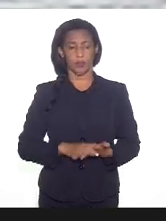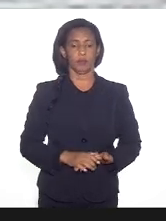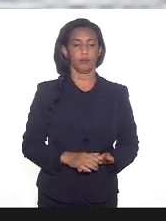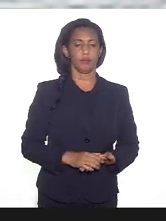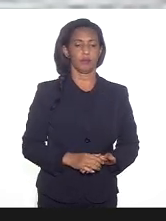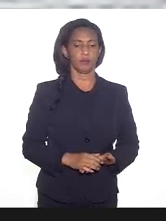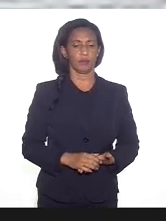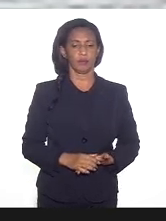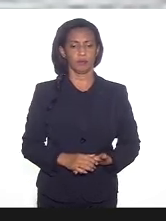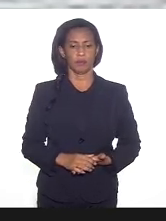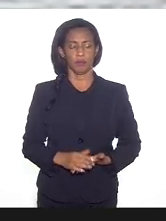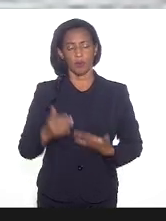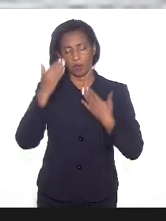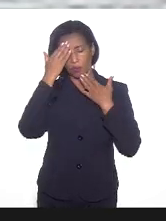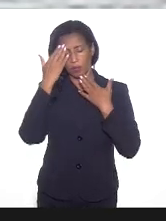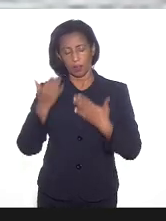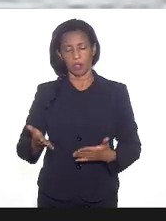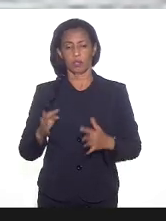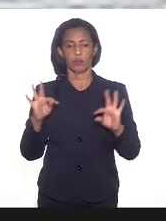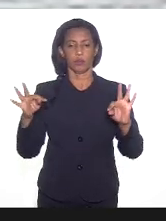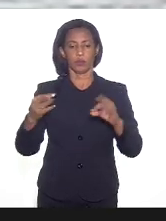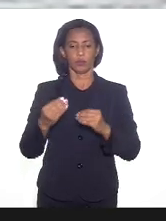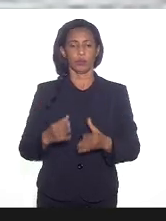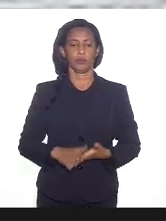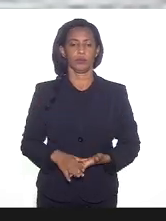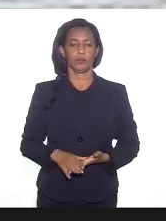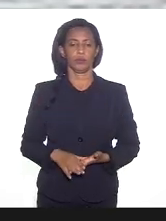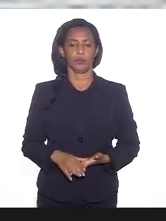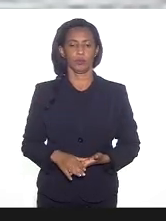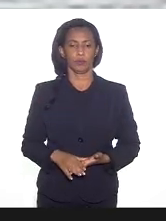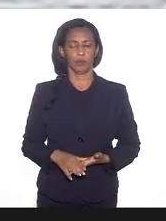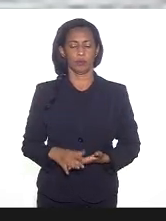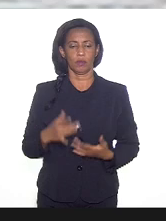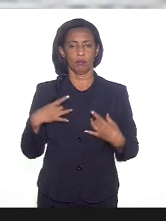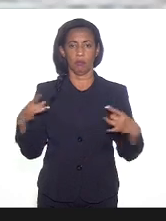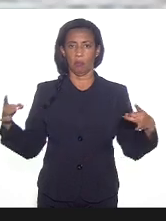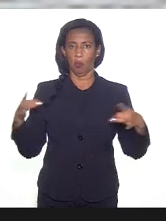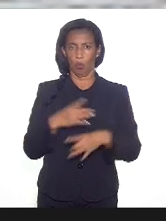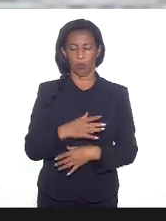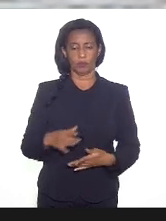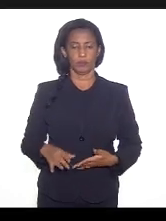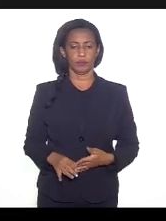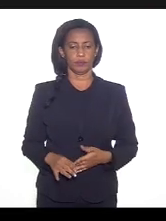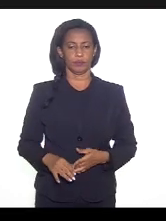efetiva. Então, eu agradeço a todos e estamos sempre à disposição.